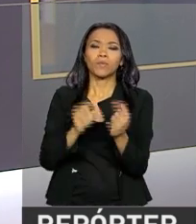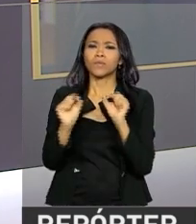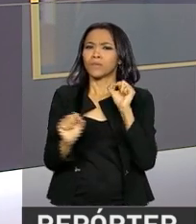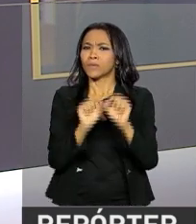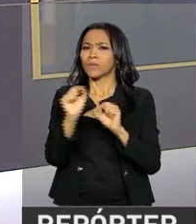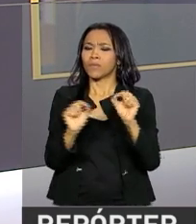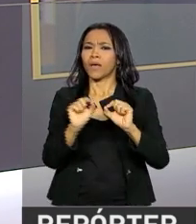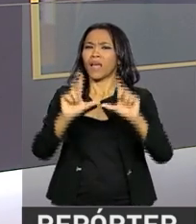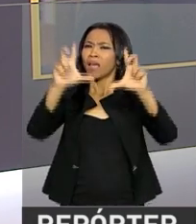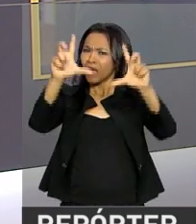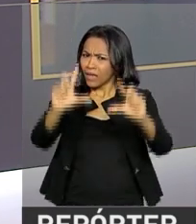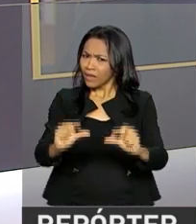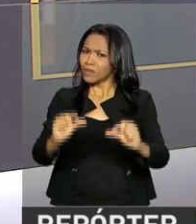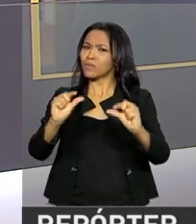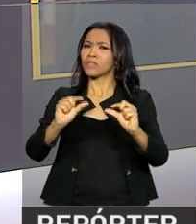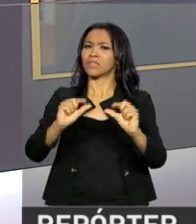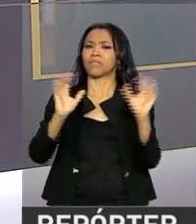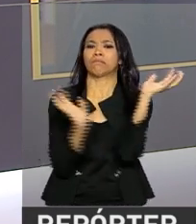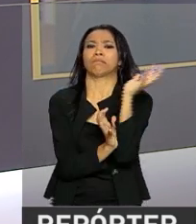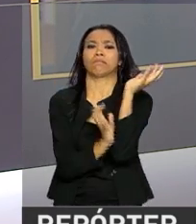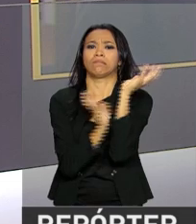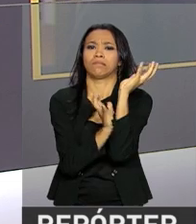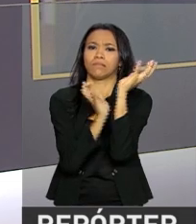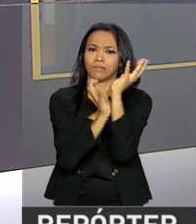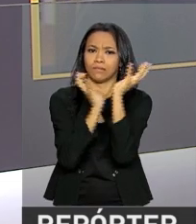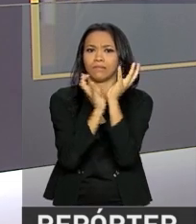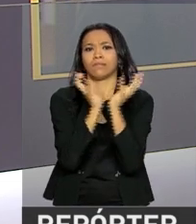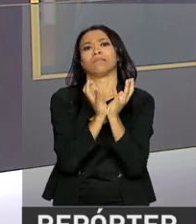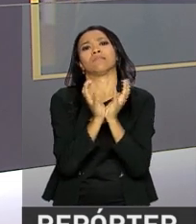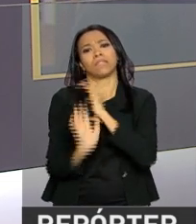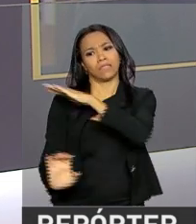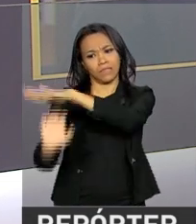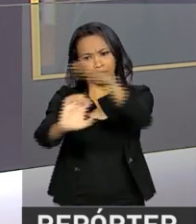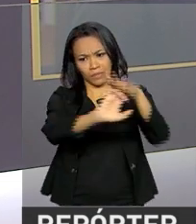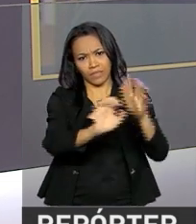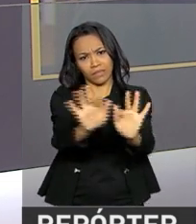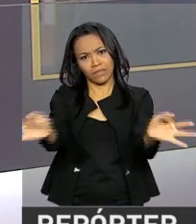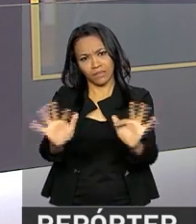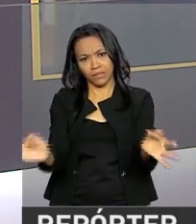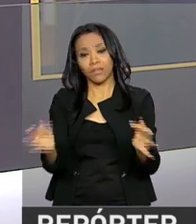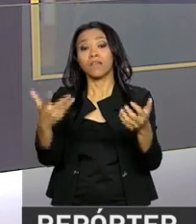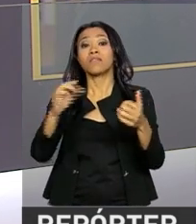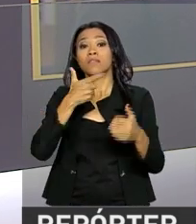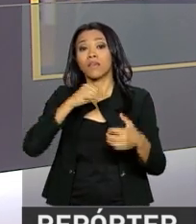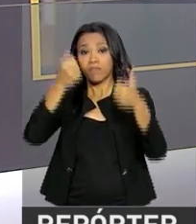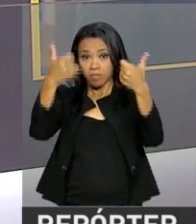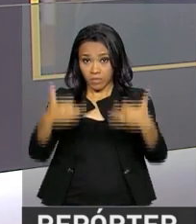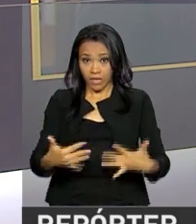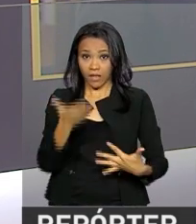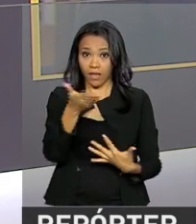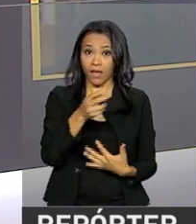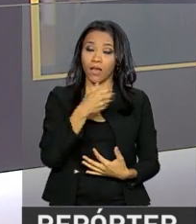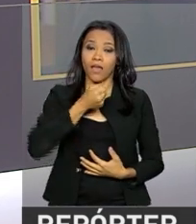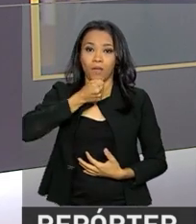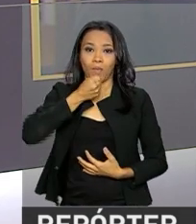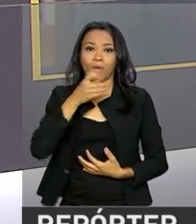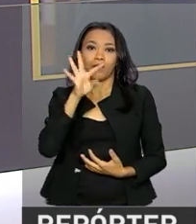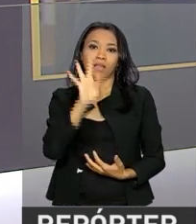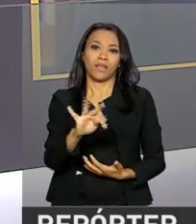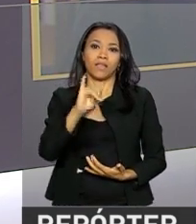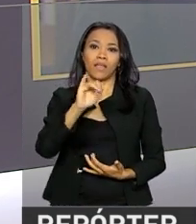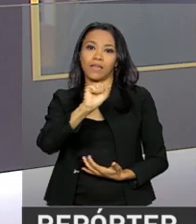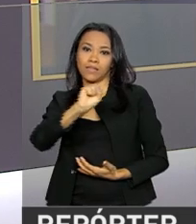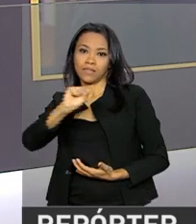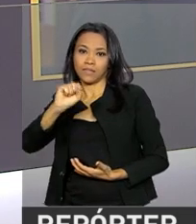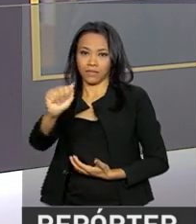a burocracia nas pequenas empresas quem está aqui ao meu lado para conversar com a gente sobre esse assunto é a repórter Taíssa dias que traz os detalhes